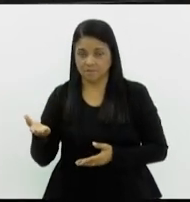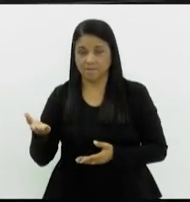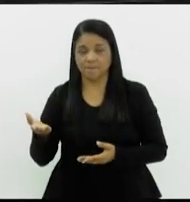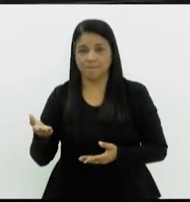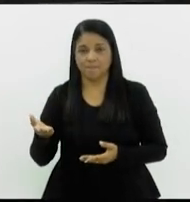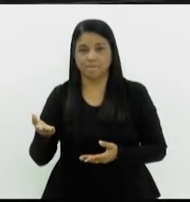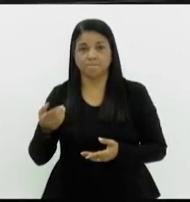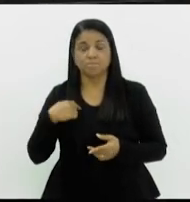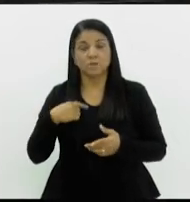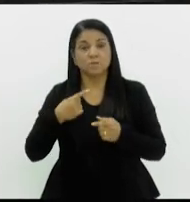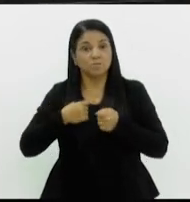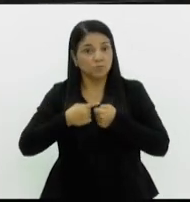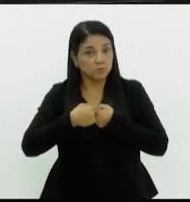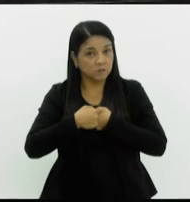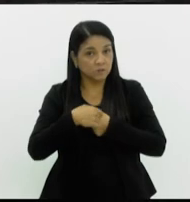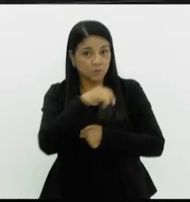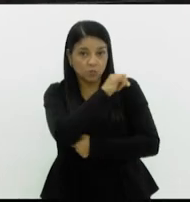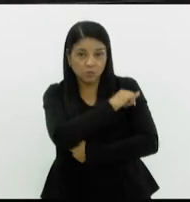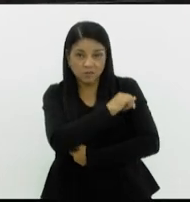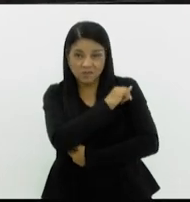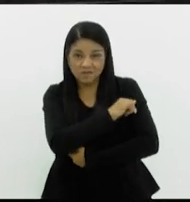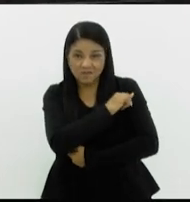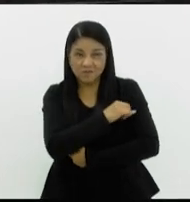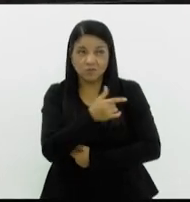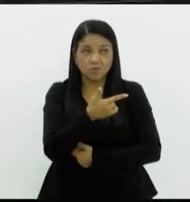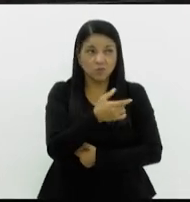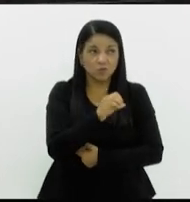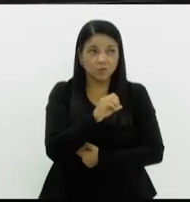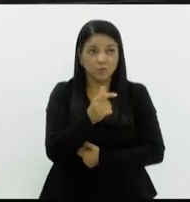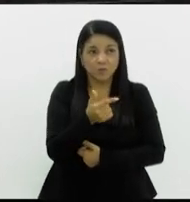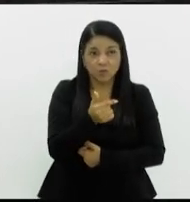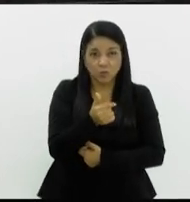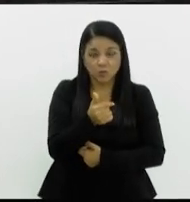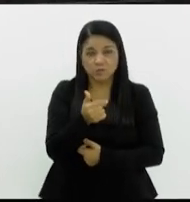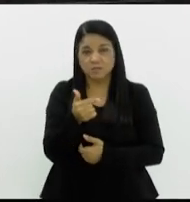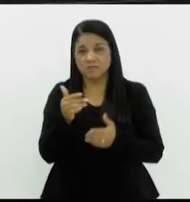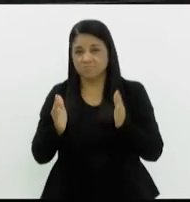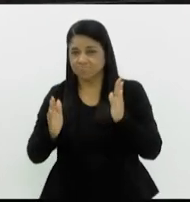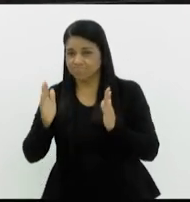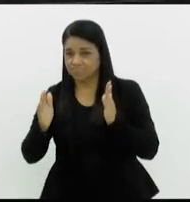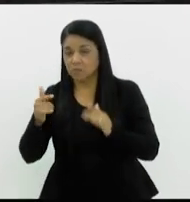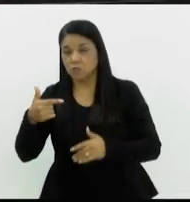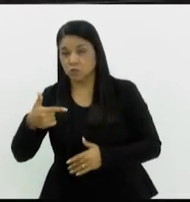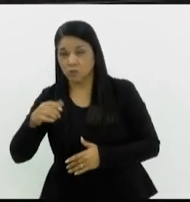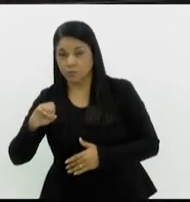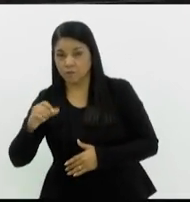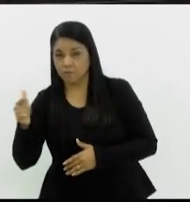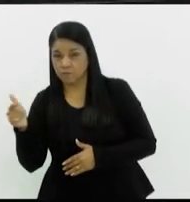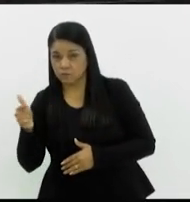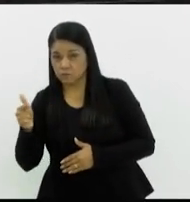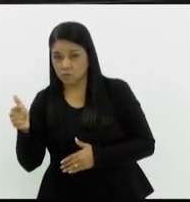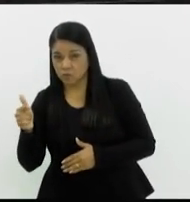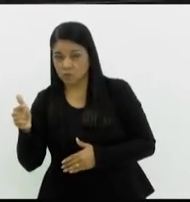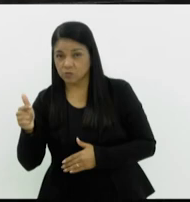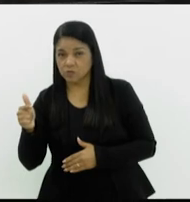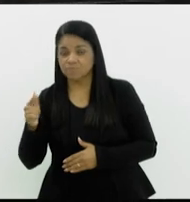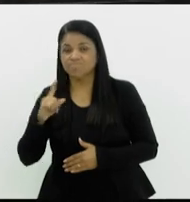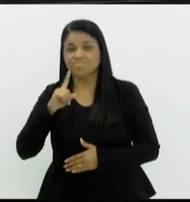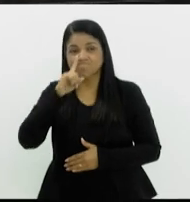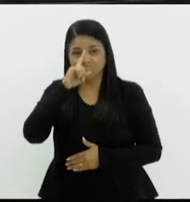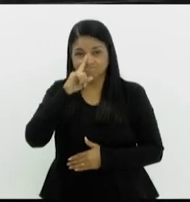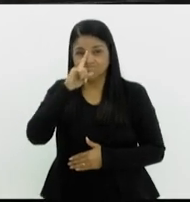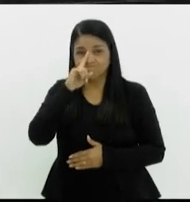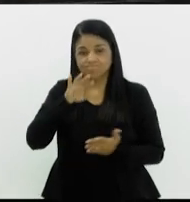no município do Rio de Janeiro, entre 2012 e 2022, houve um aumento do risco